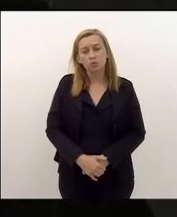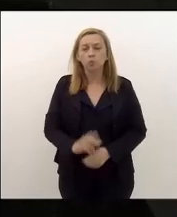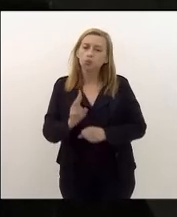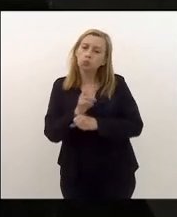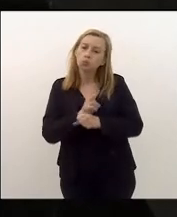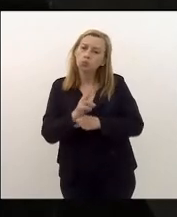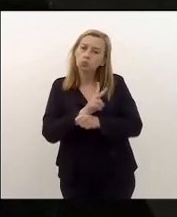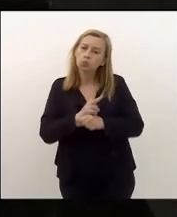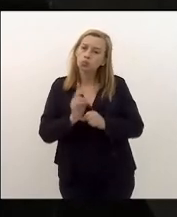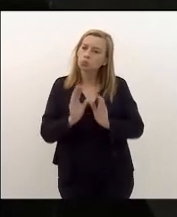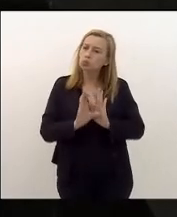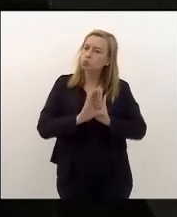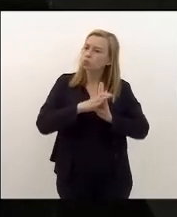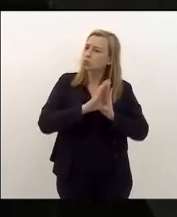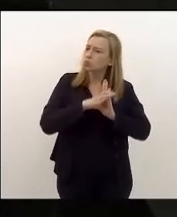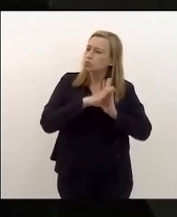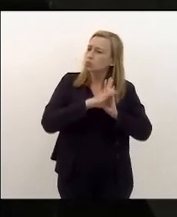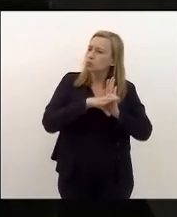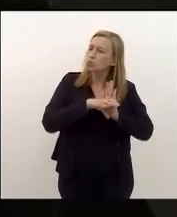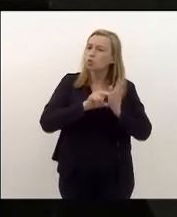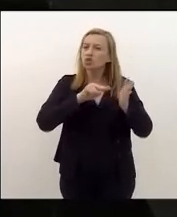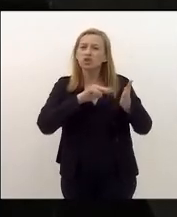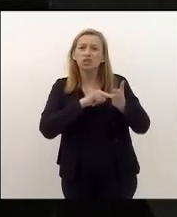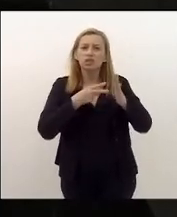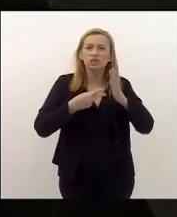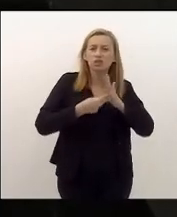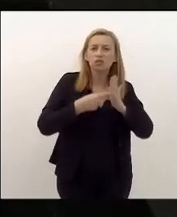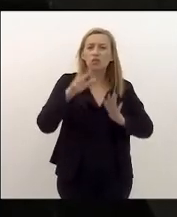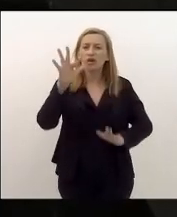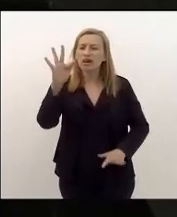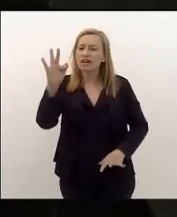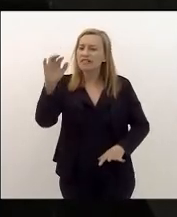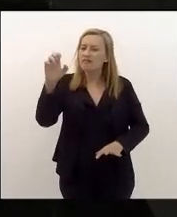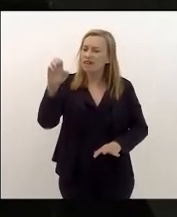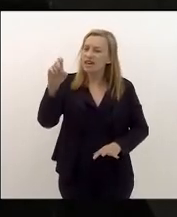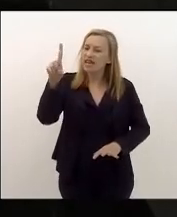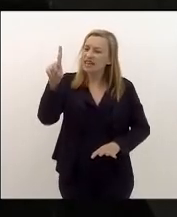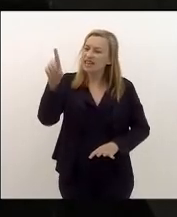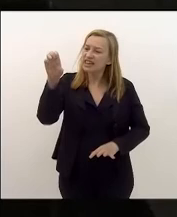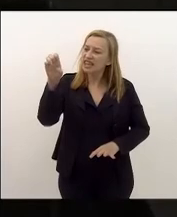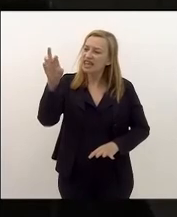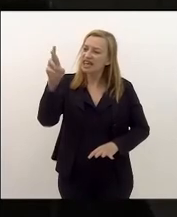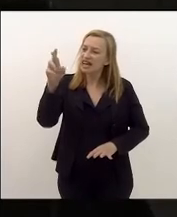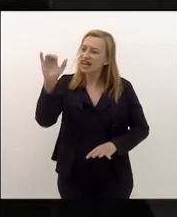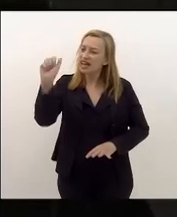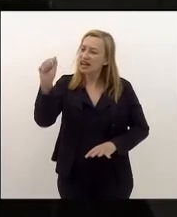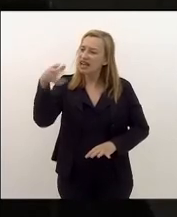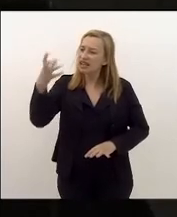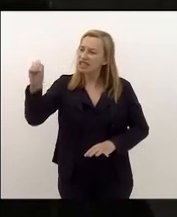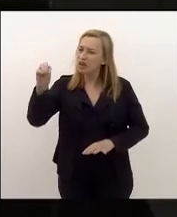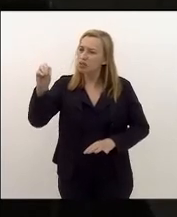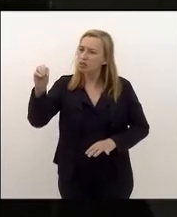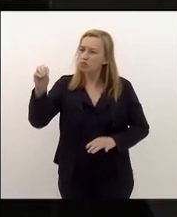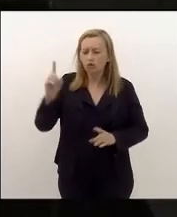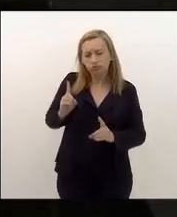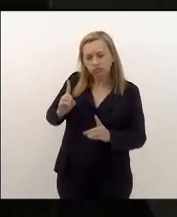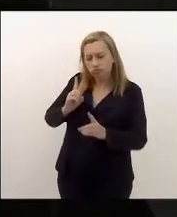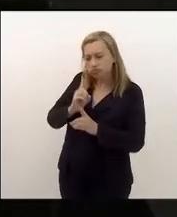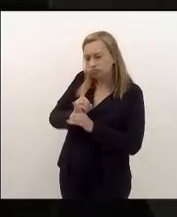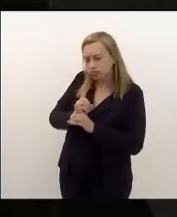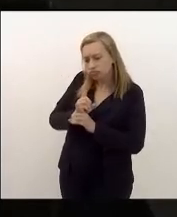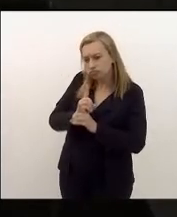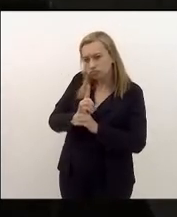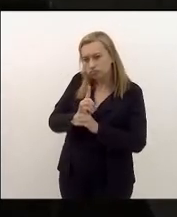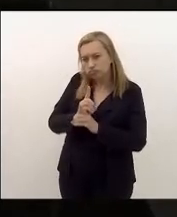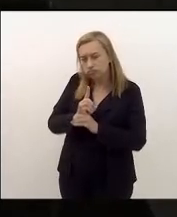procurar o conceito ou o significado de federação, nós vamos encontrar, né, a ideia